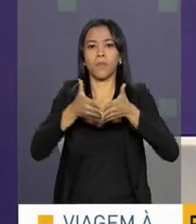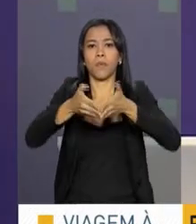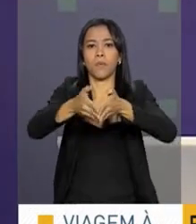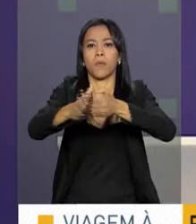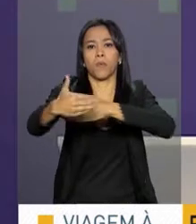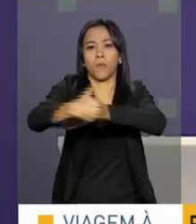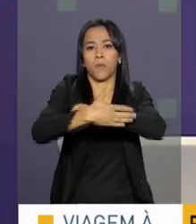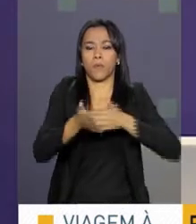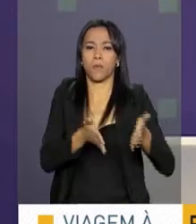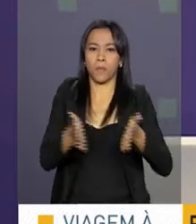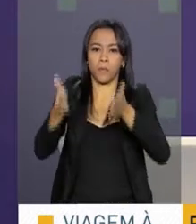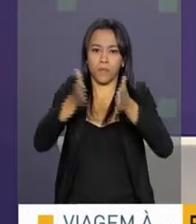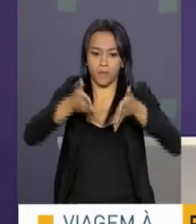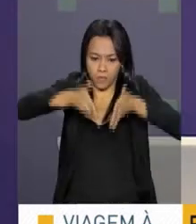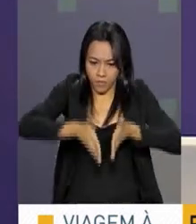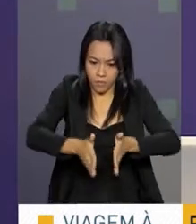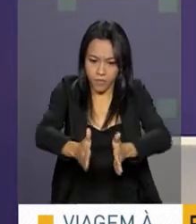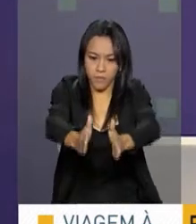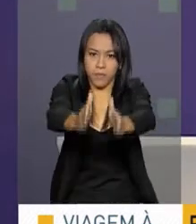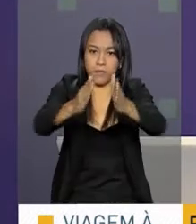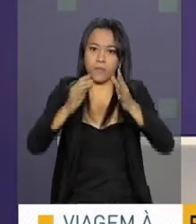rodovias, aeroportos